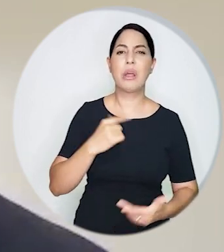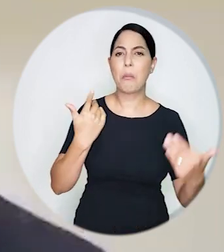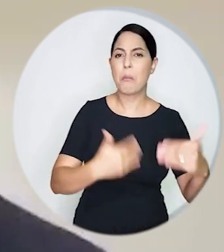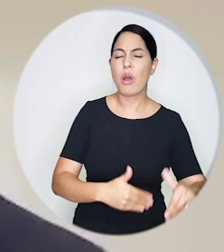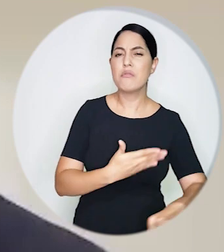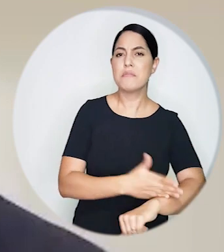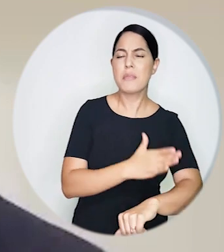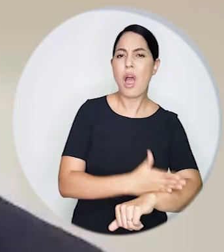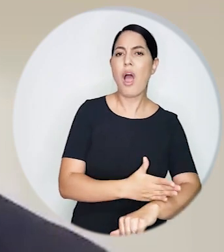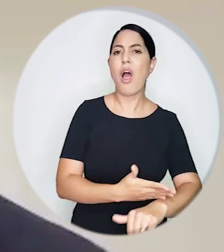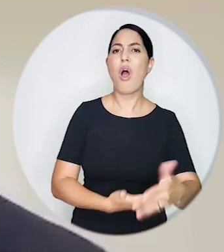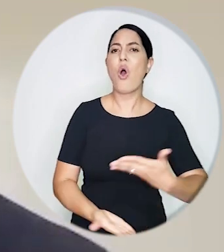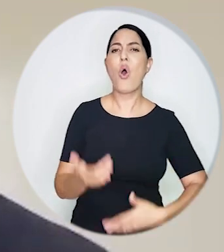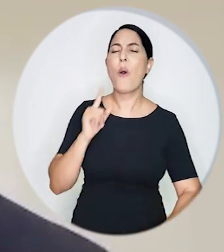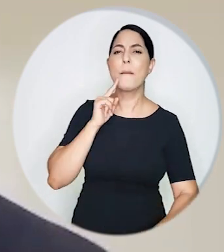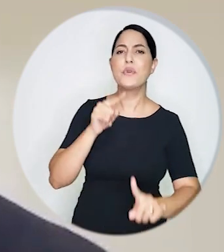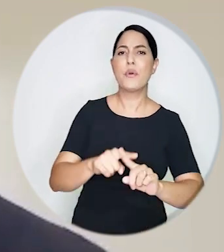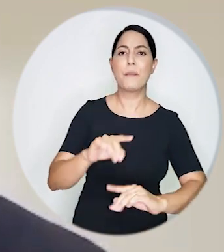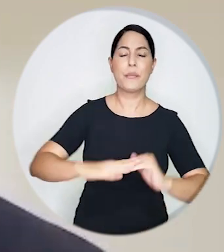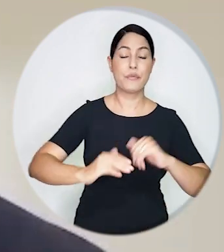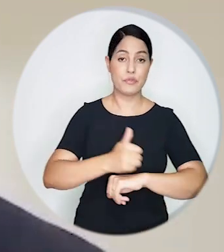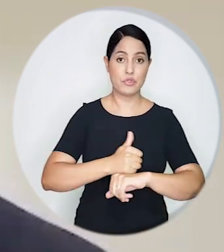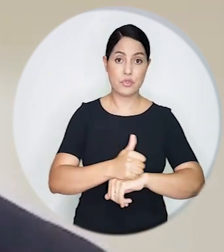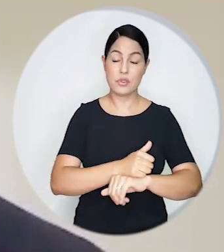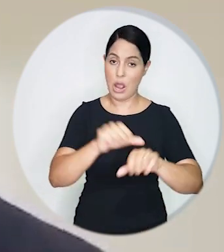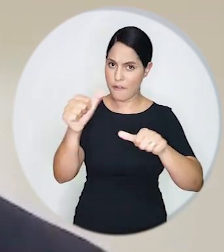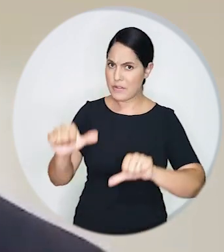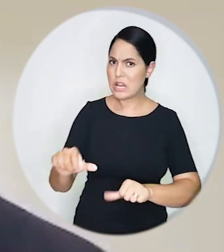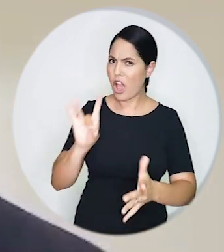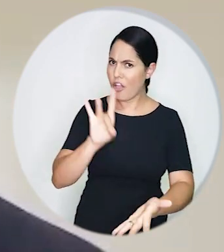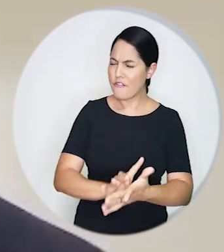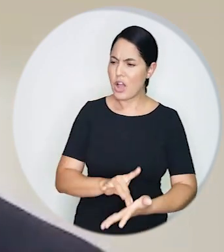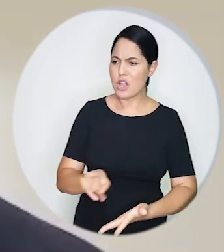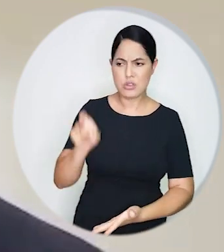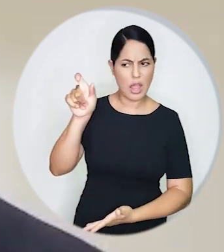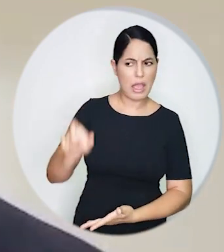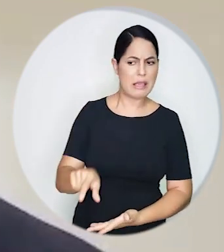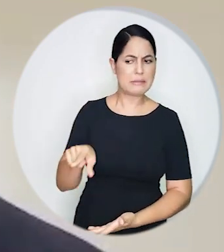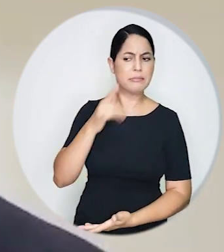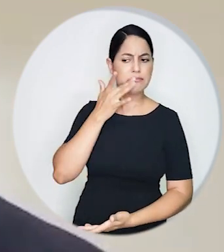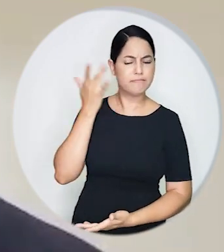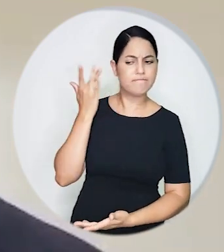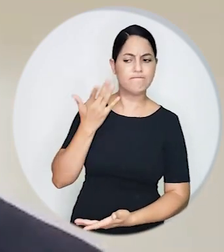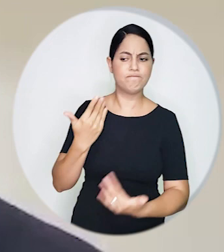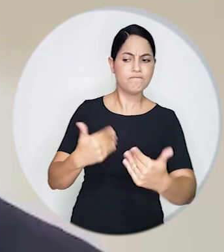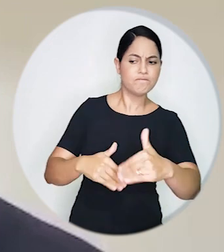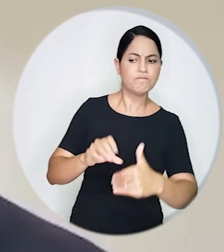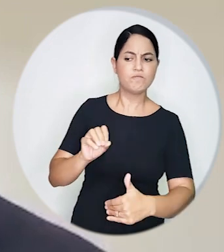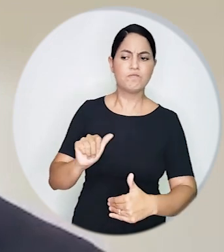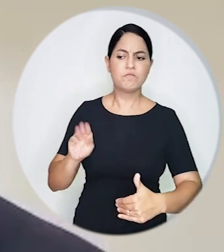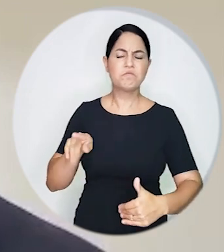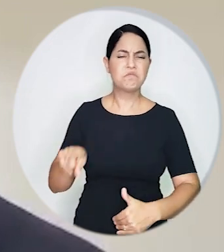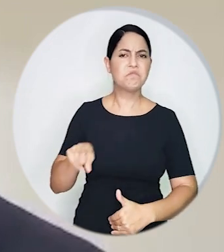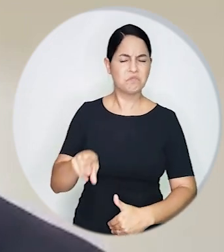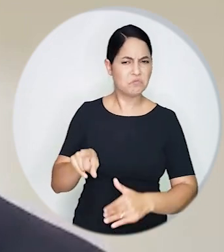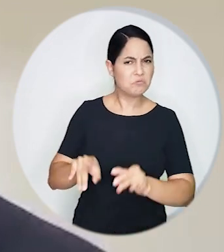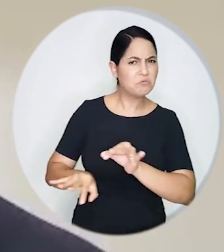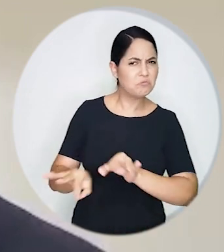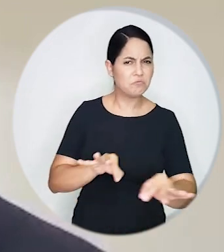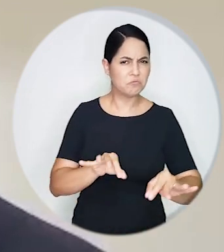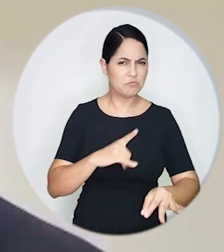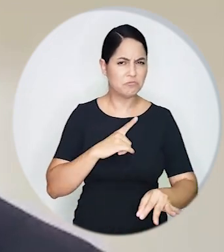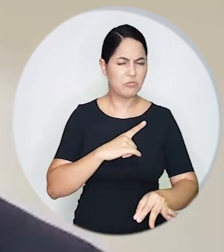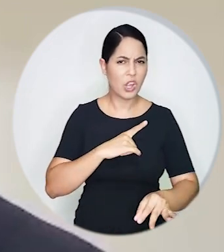cada vez mais prático, né? Mais prático profissional, né? Avaliar aquele candidato que vai adentrar essa honrosa carreira